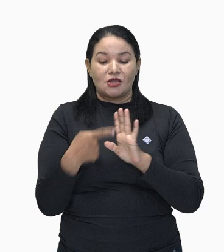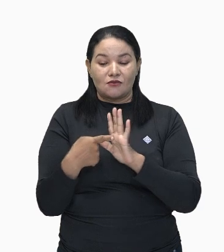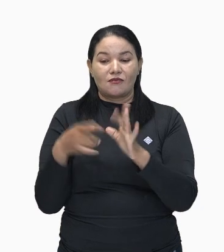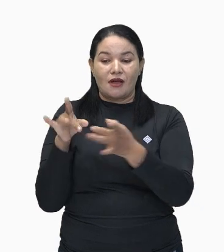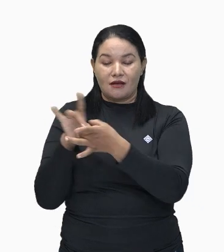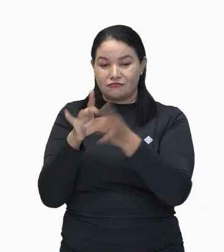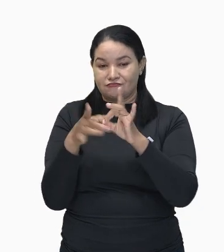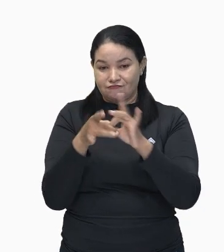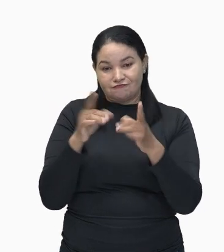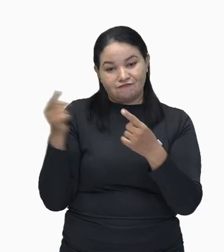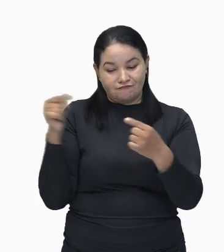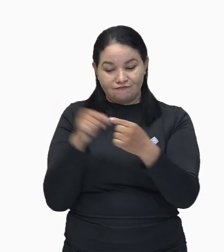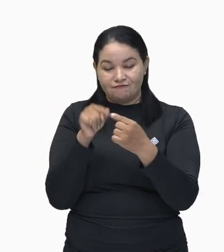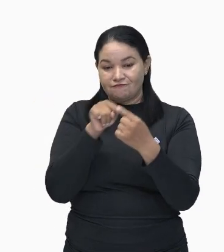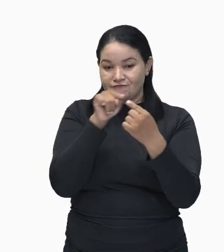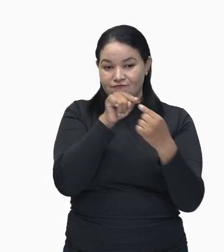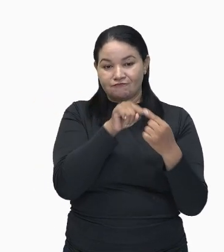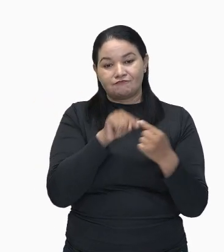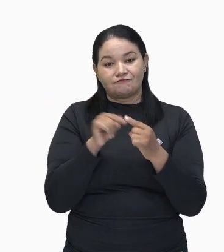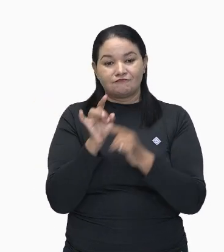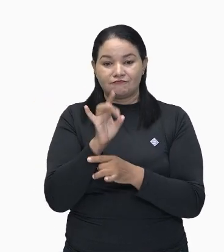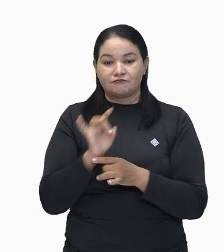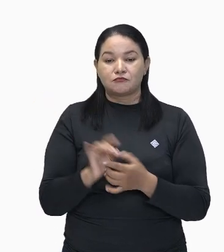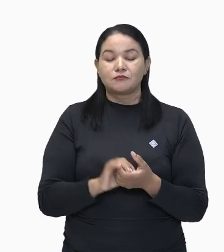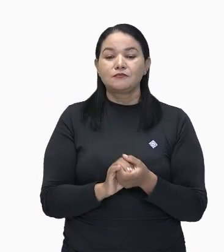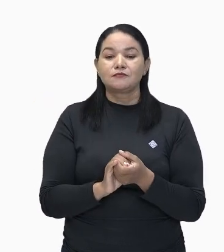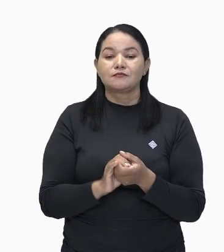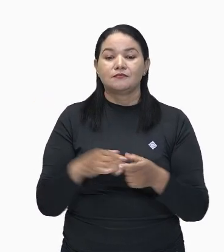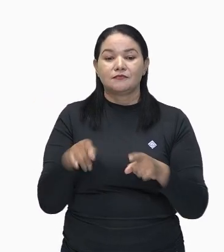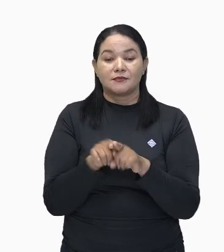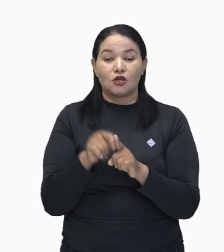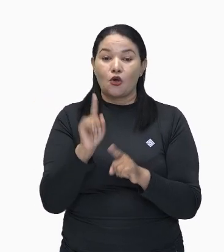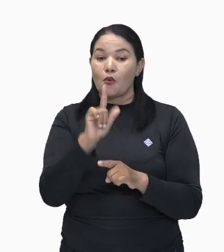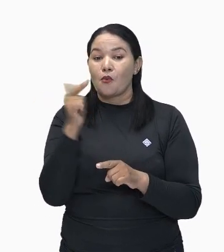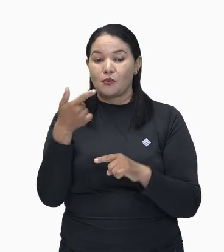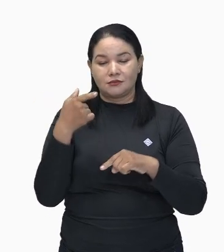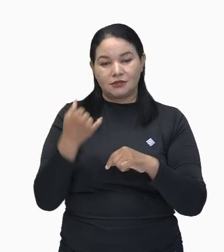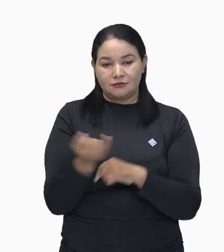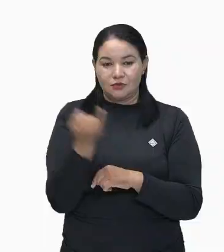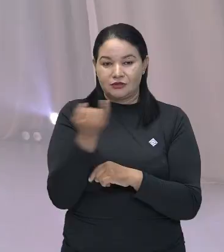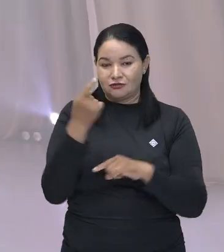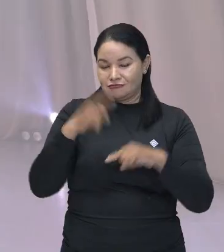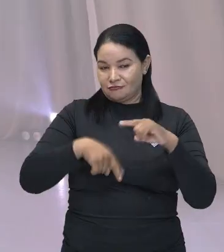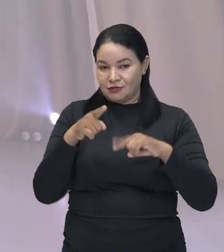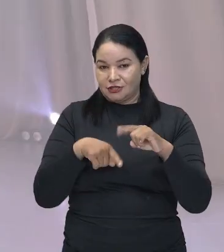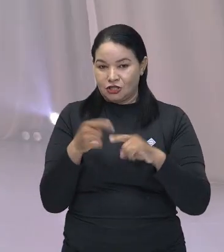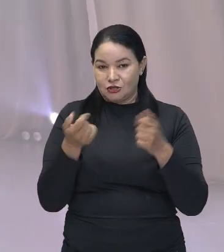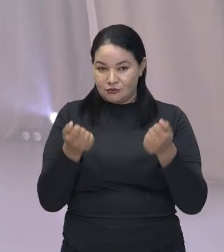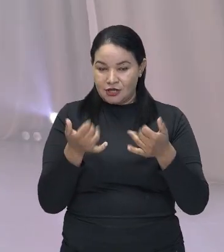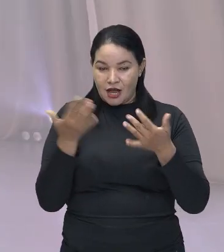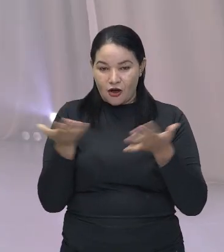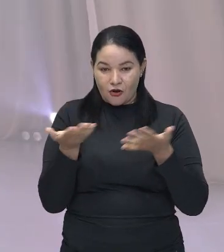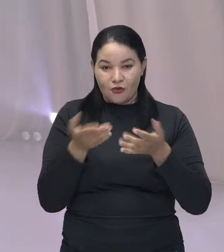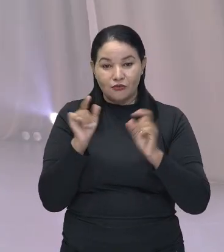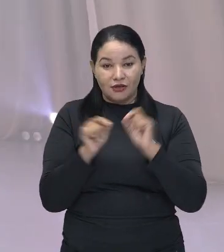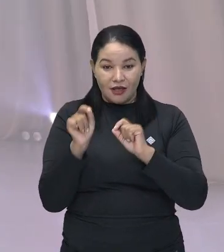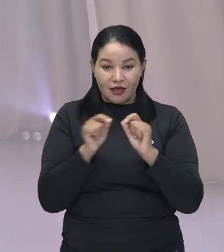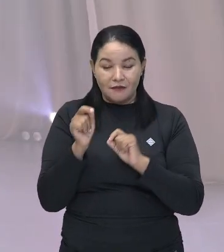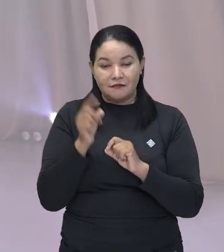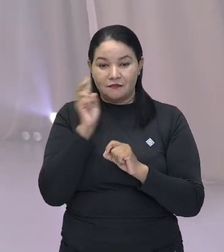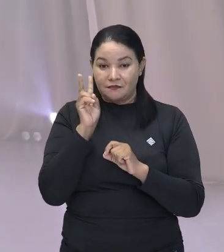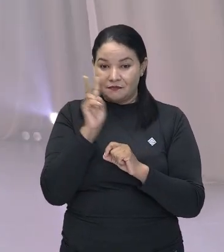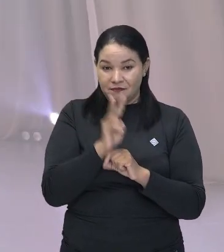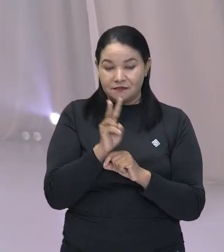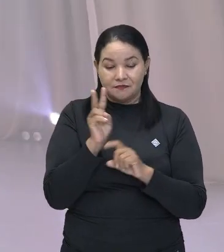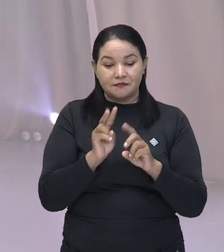dialogando. E um outro elemento muito importante que nós vimos, que nós vamos falar agora, que é trazendo aqui para o